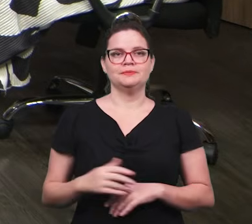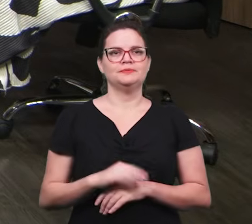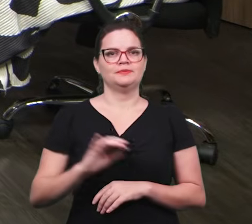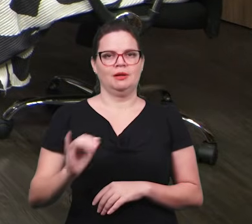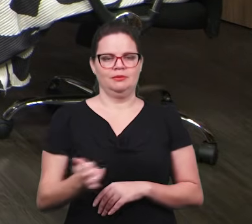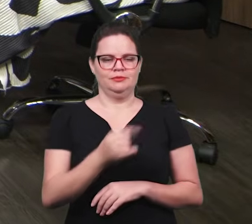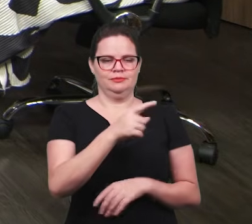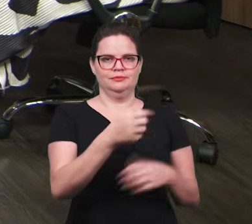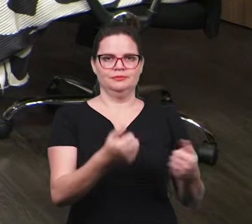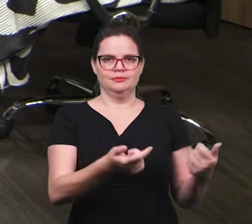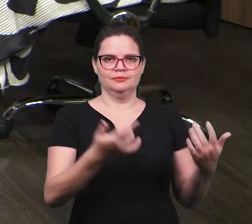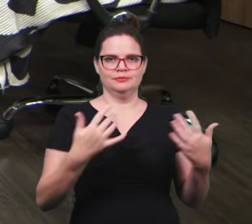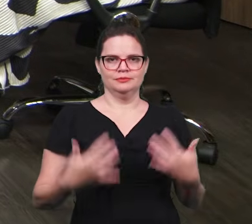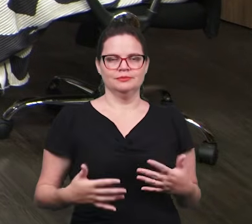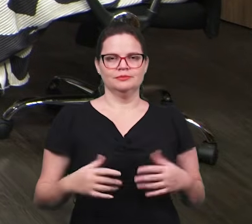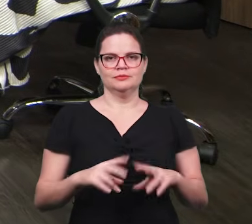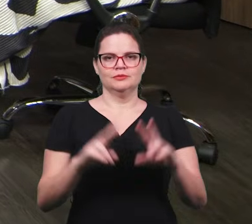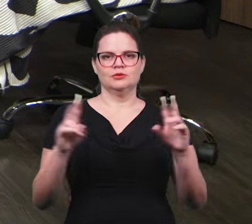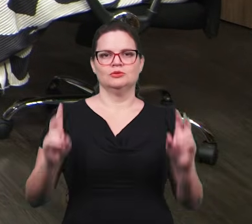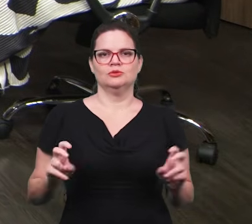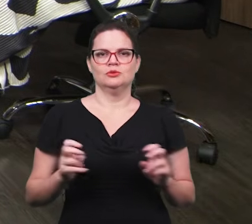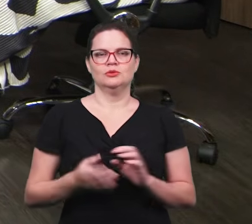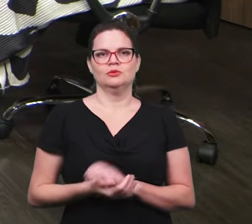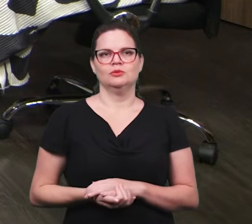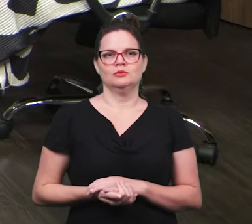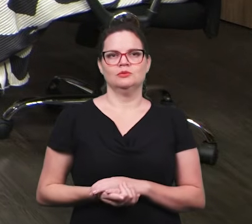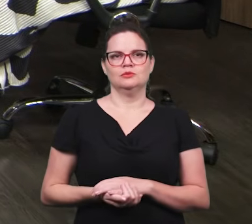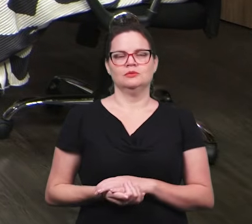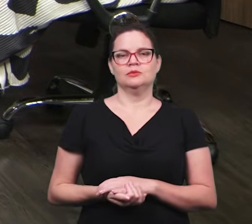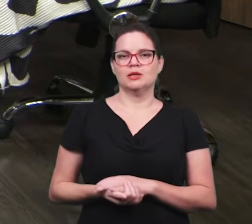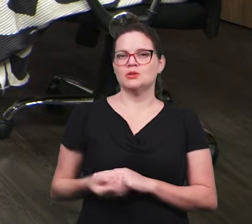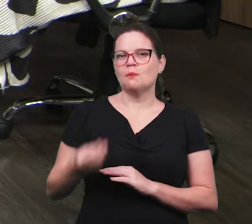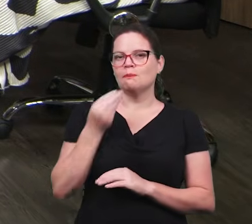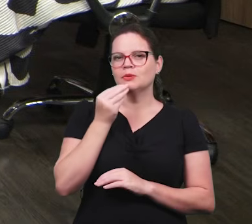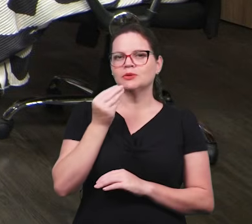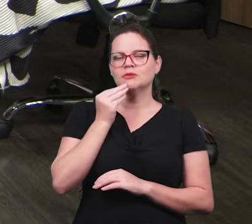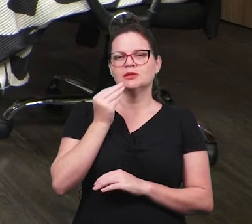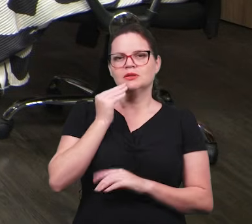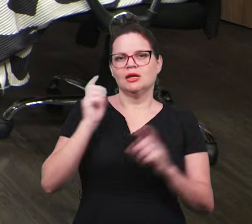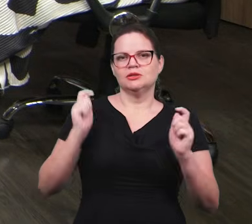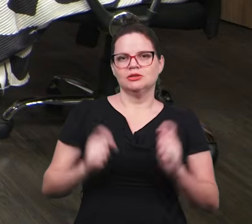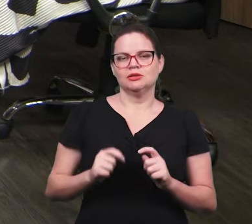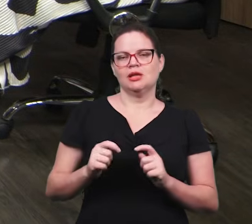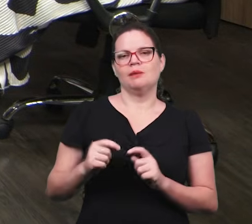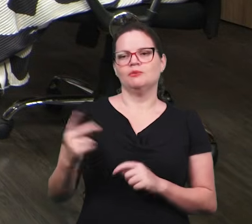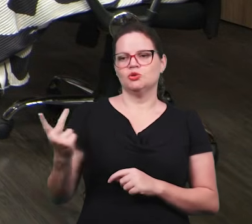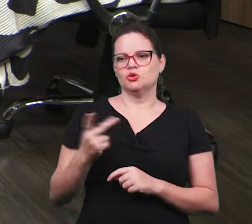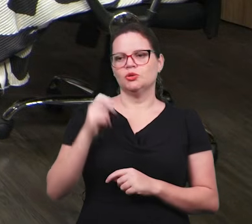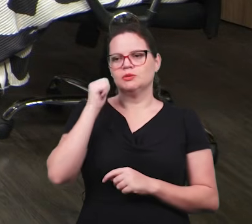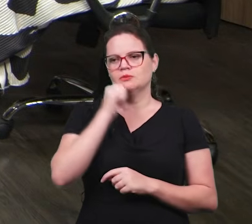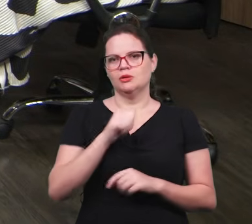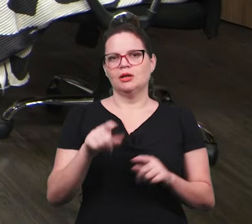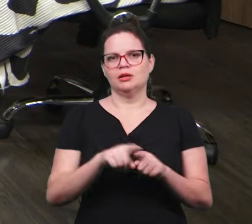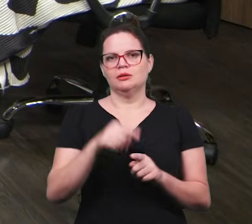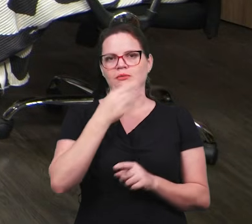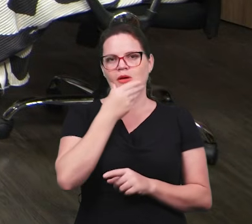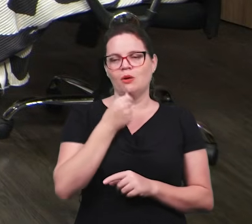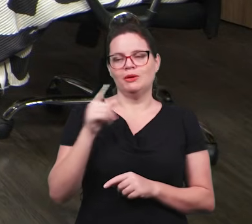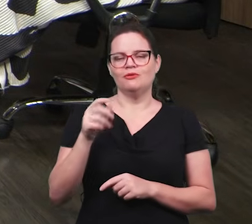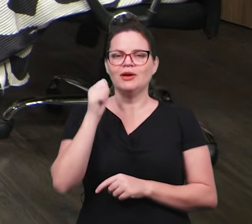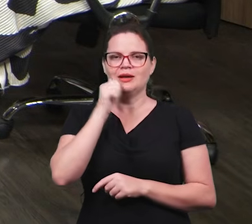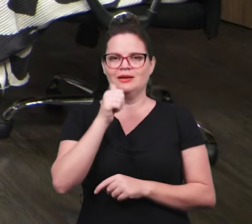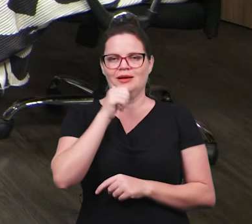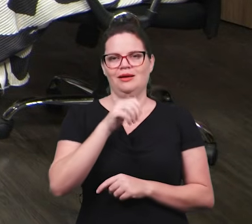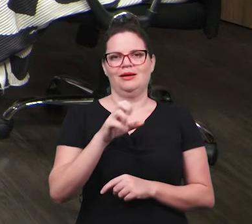uma abordagem sobre as oportunidades para ambos os sexos e que foi a Estela quem lhe fez a